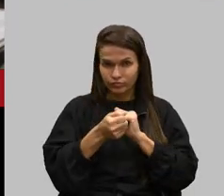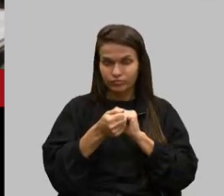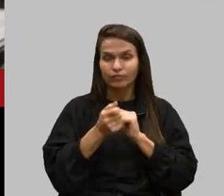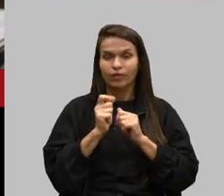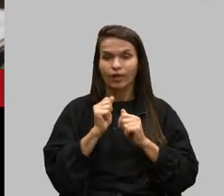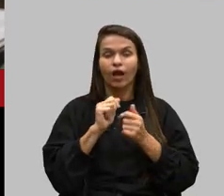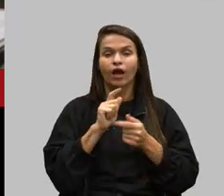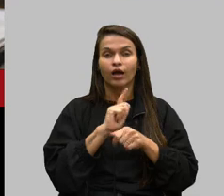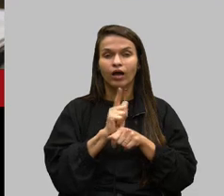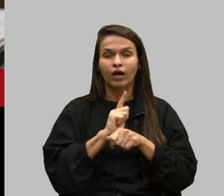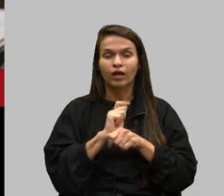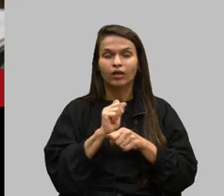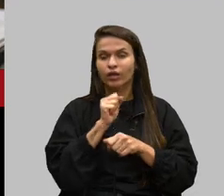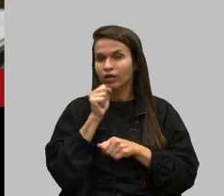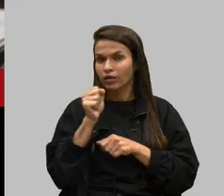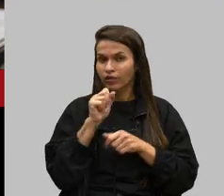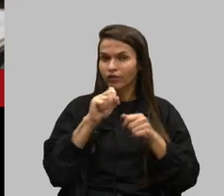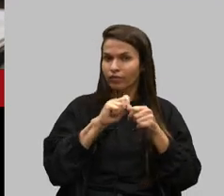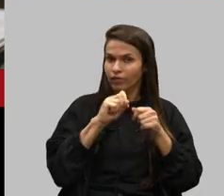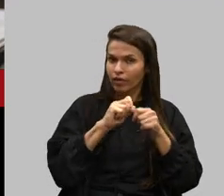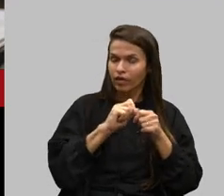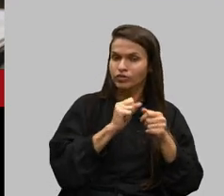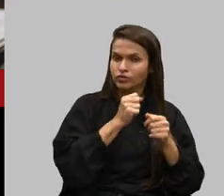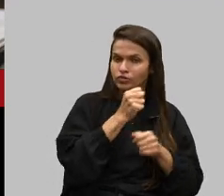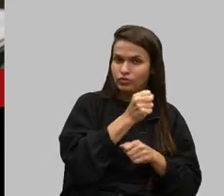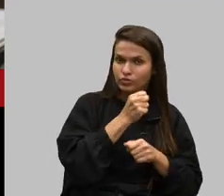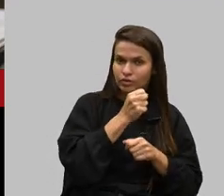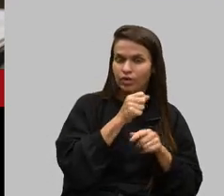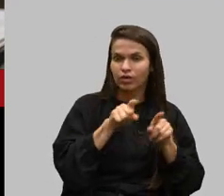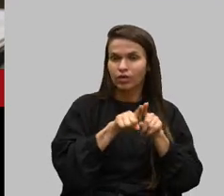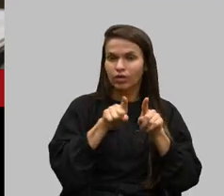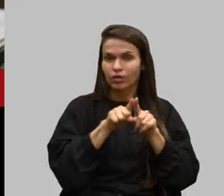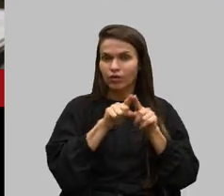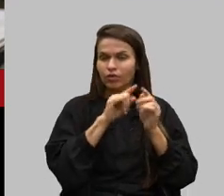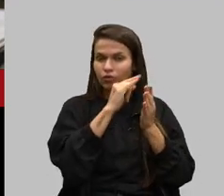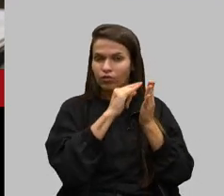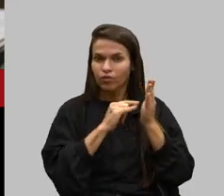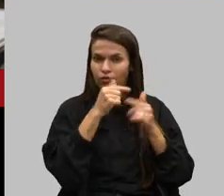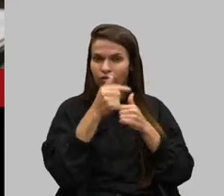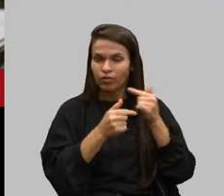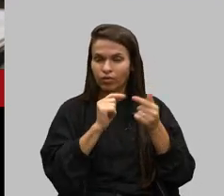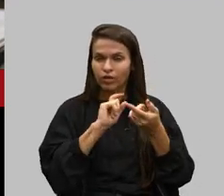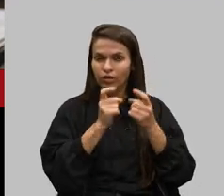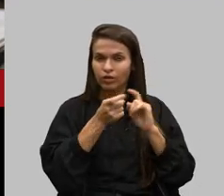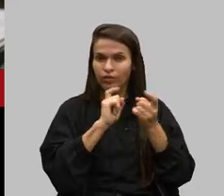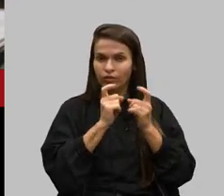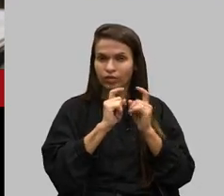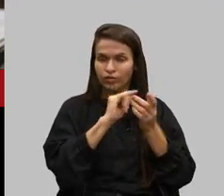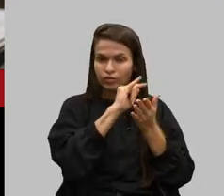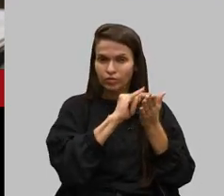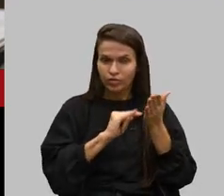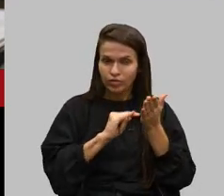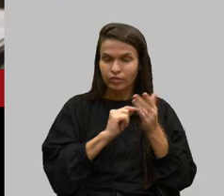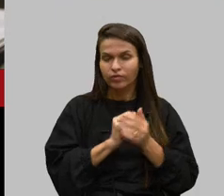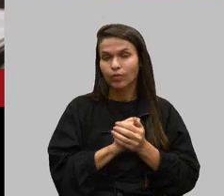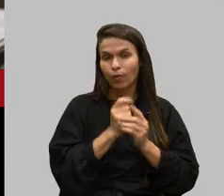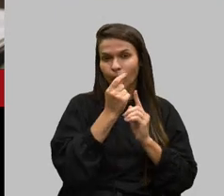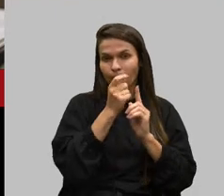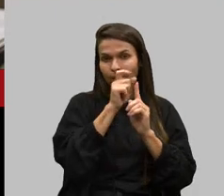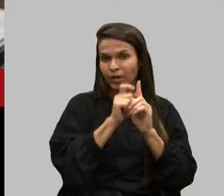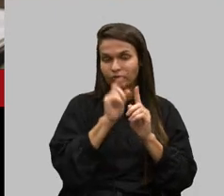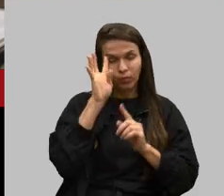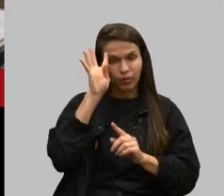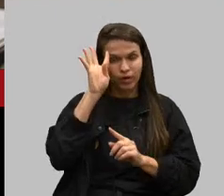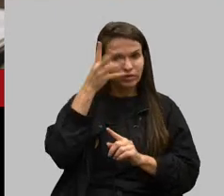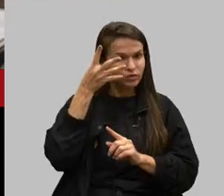de jornalismo ela faz Jornalismo e as pautas são trabalhadas ali dentro em reuniões de pauta uma pessoa não decide